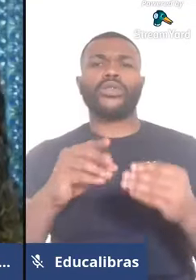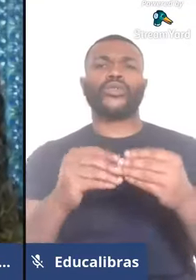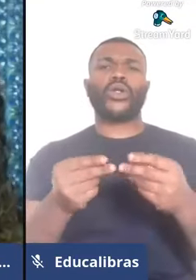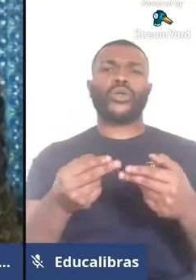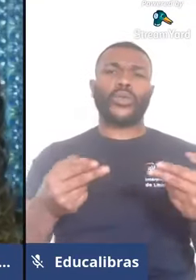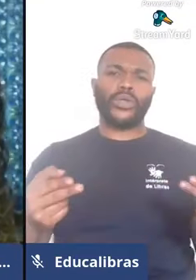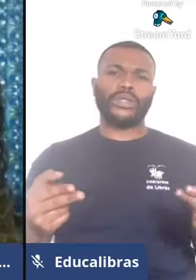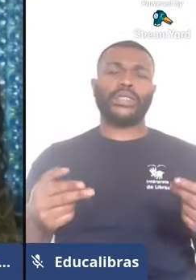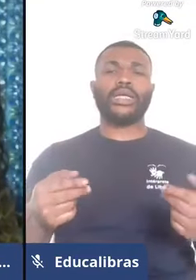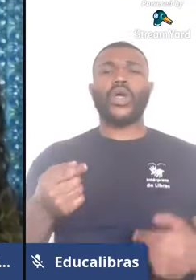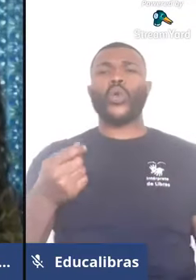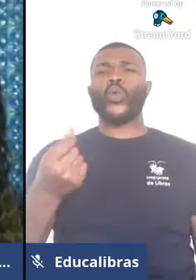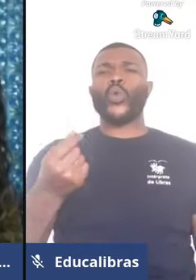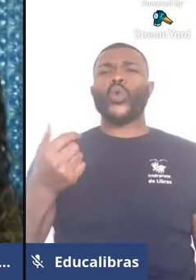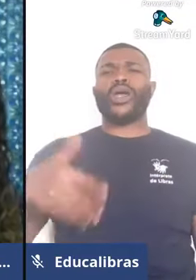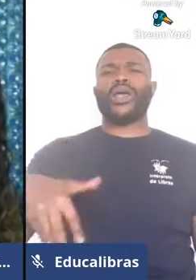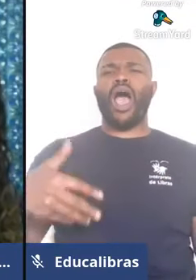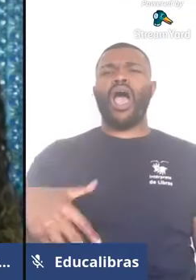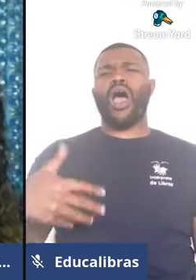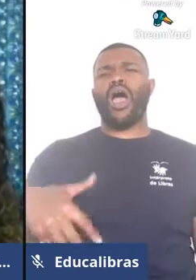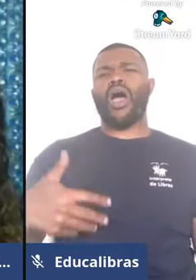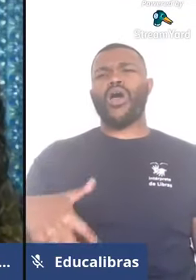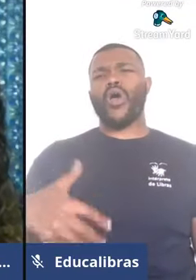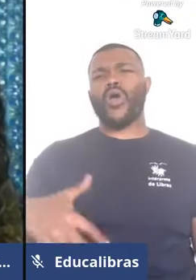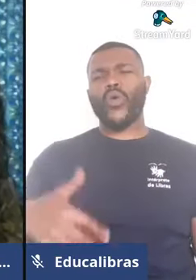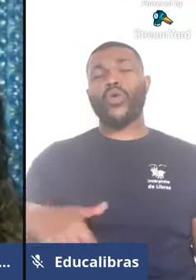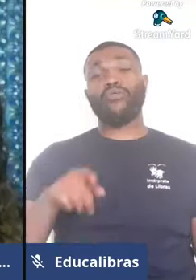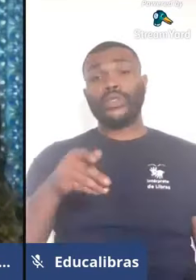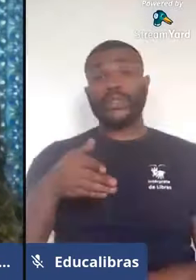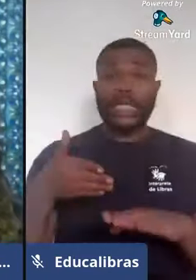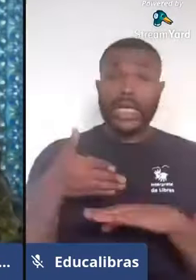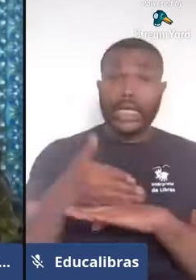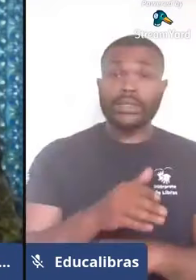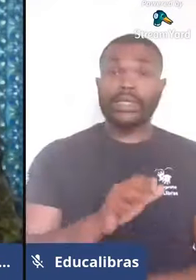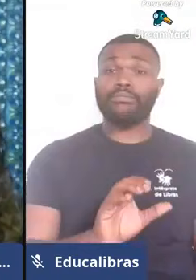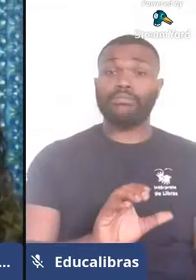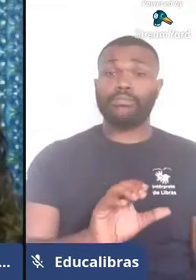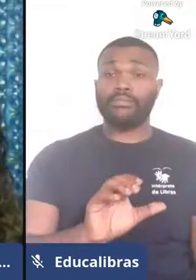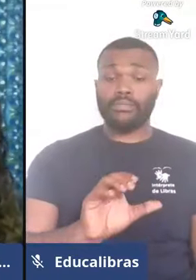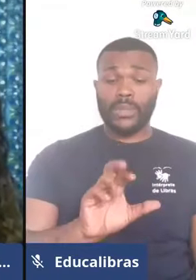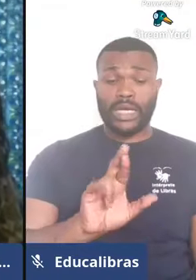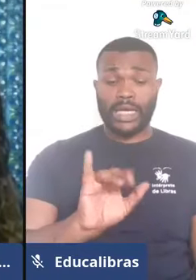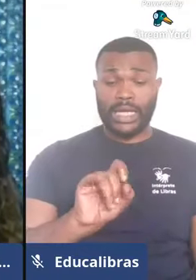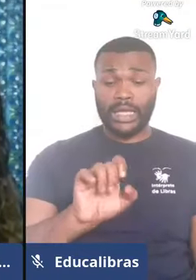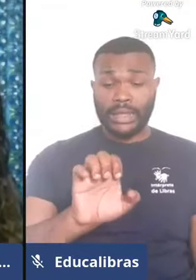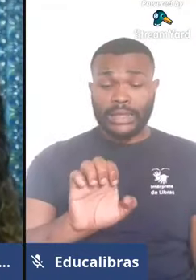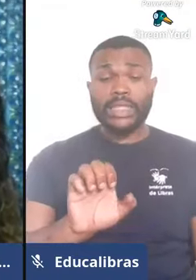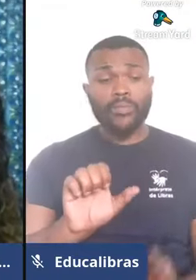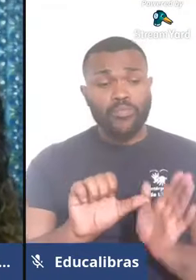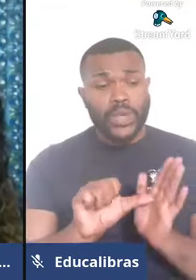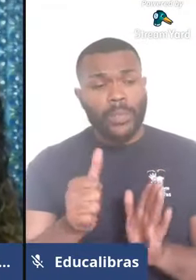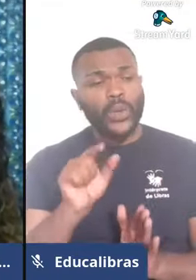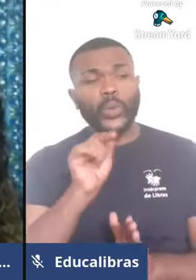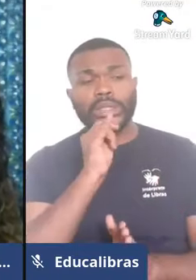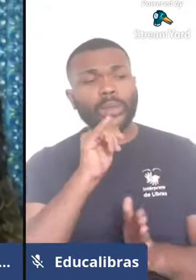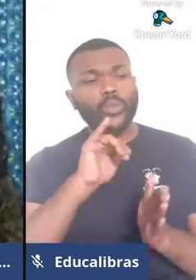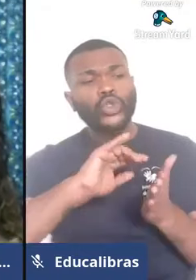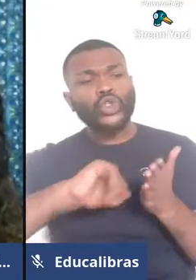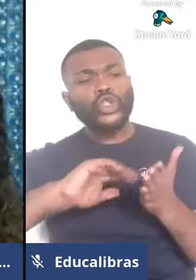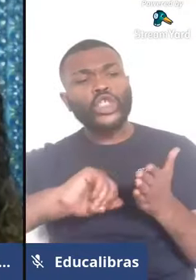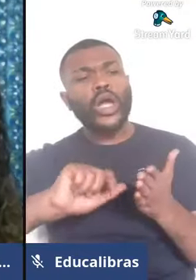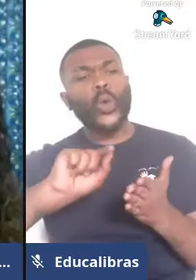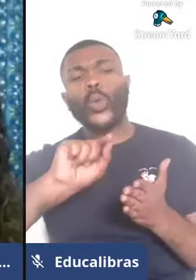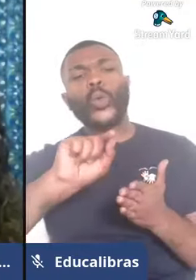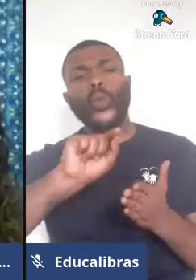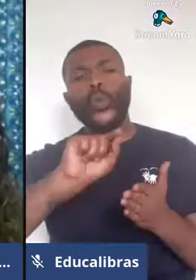custo mais alto. E aí, quando você entra no momento de crise, geralmente a primeira coisa que se corta é o que está